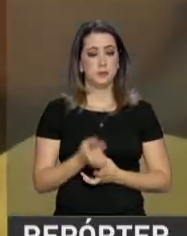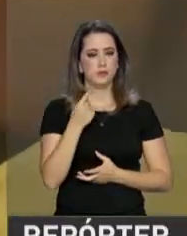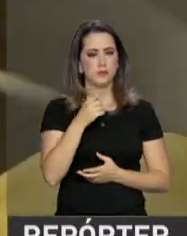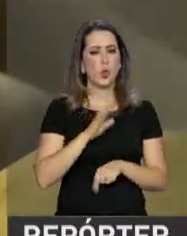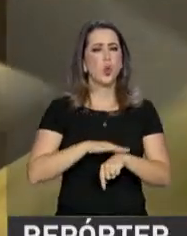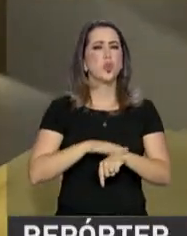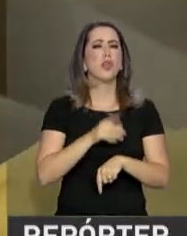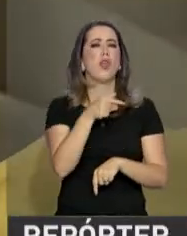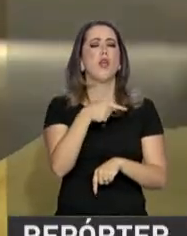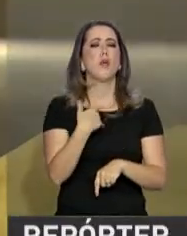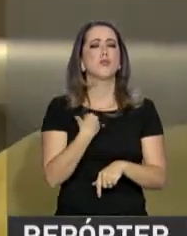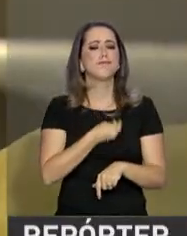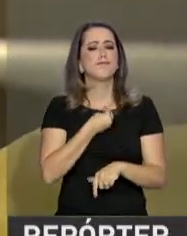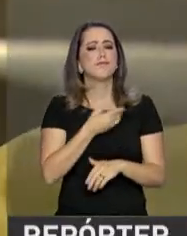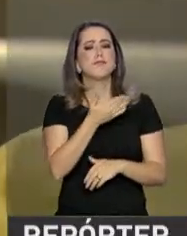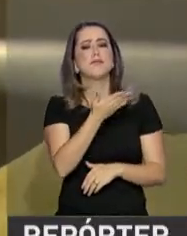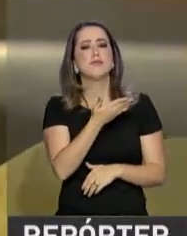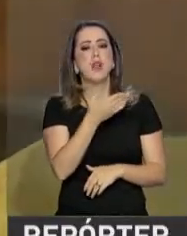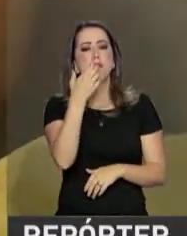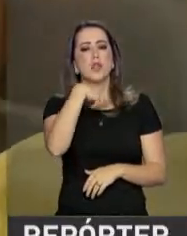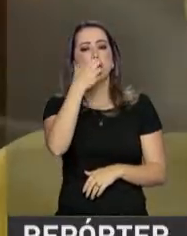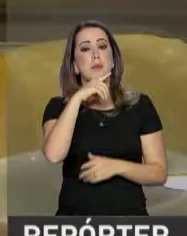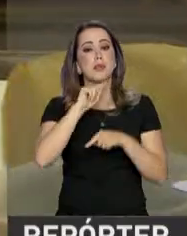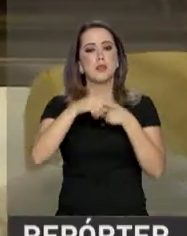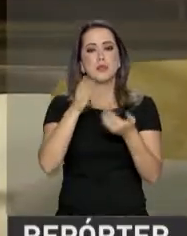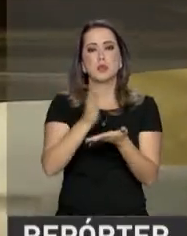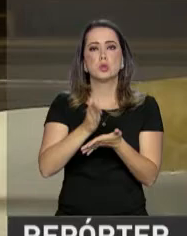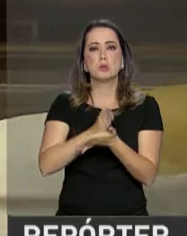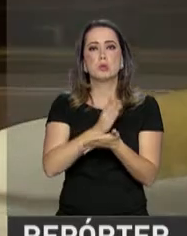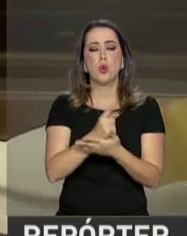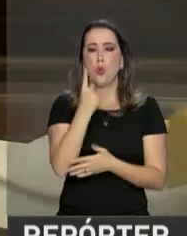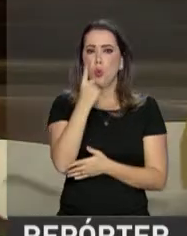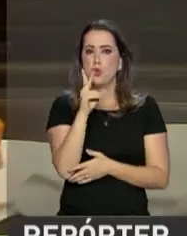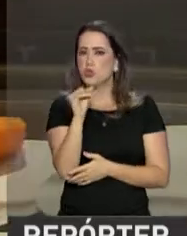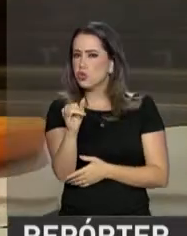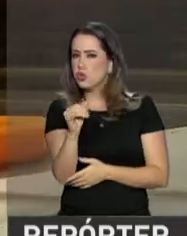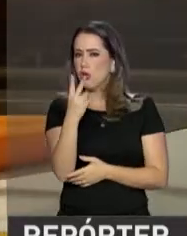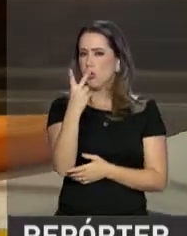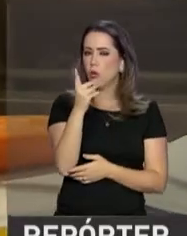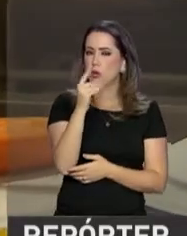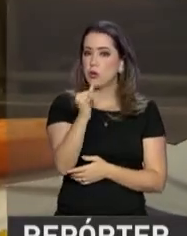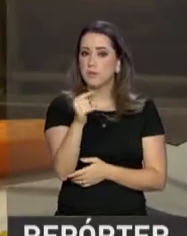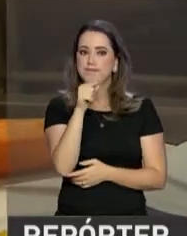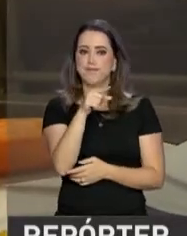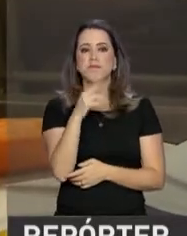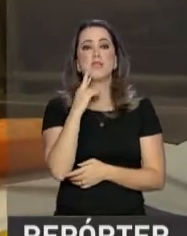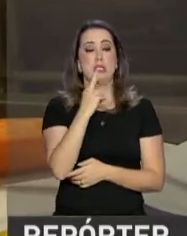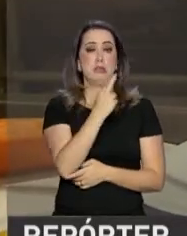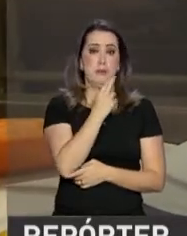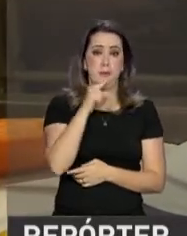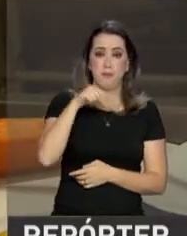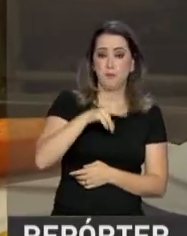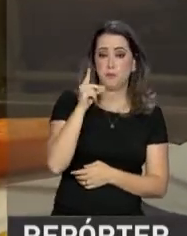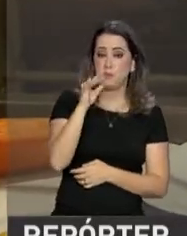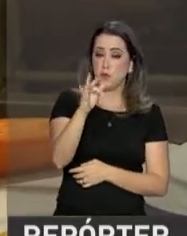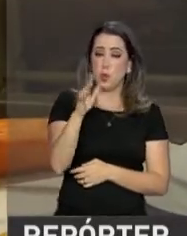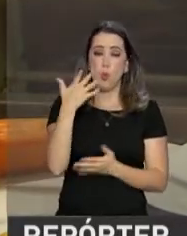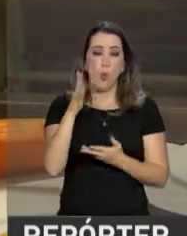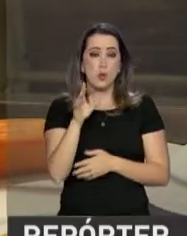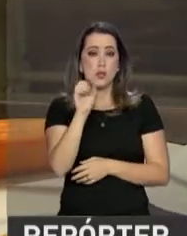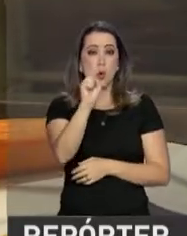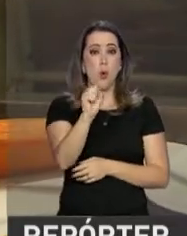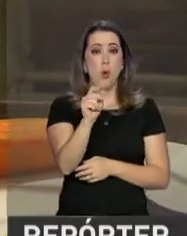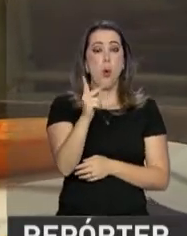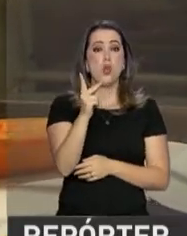Quanto tempo dura uma maçã depois de cortada? Dois dias? Este restaurante no Distrito Federal usa cerca de